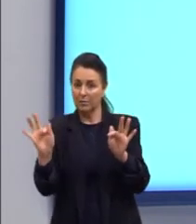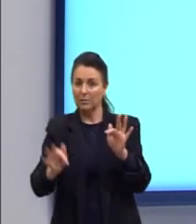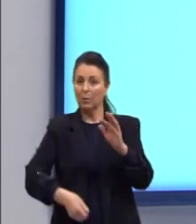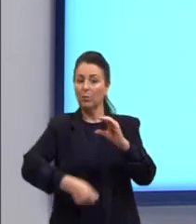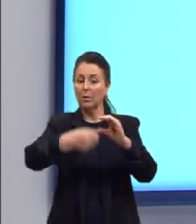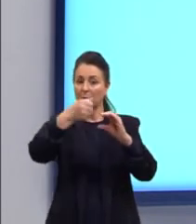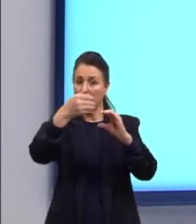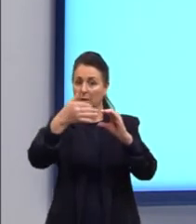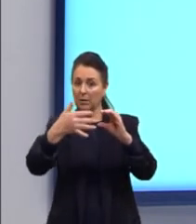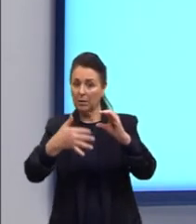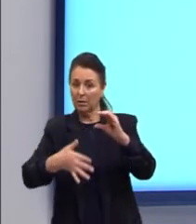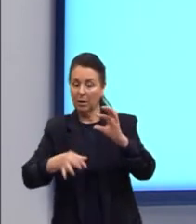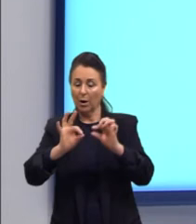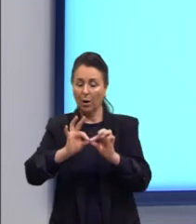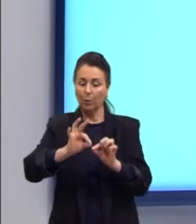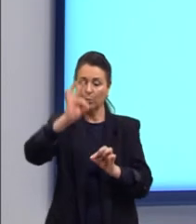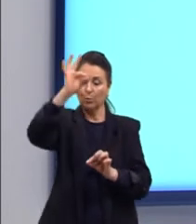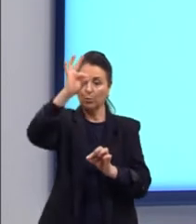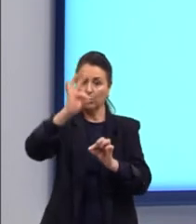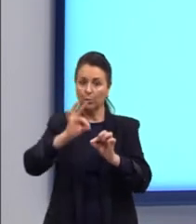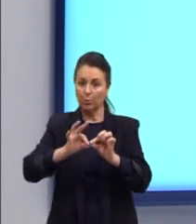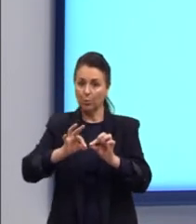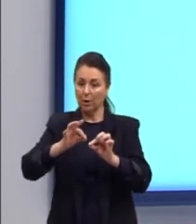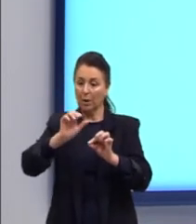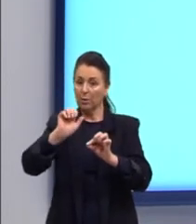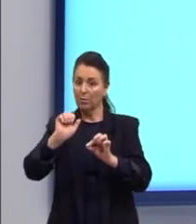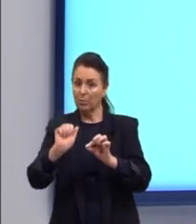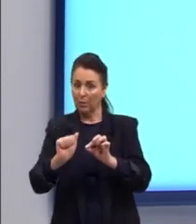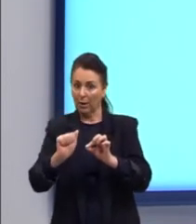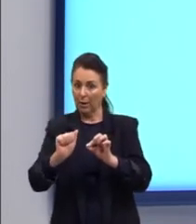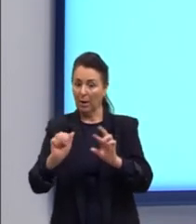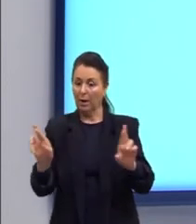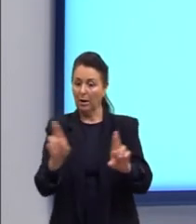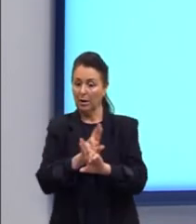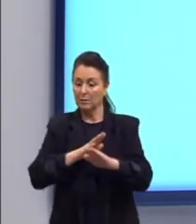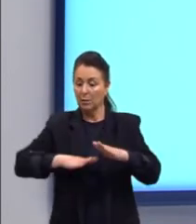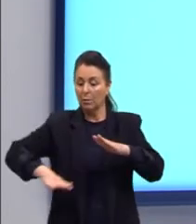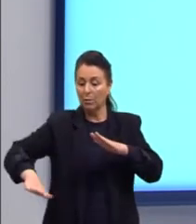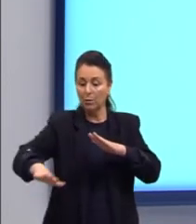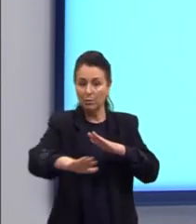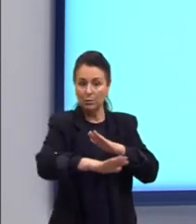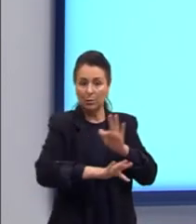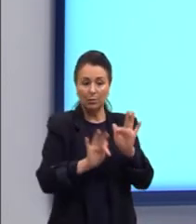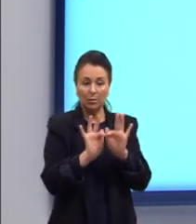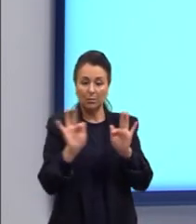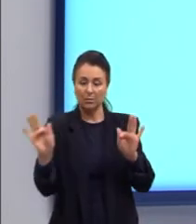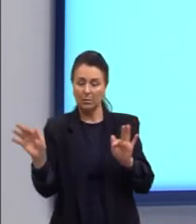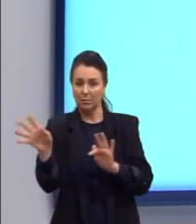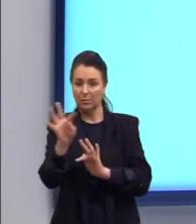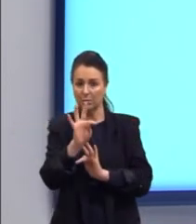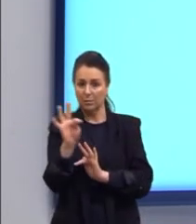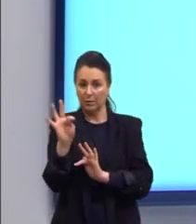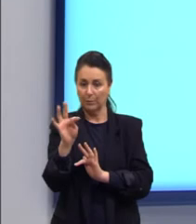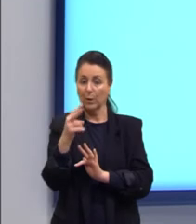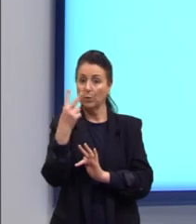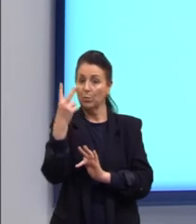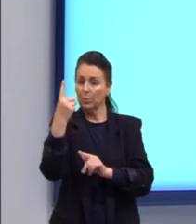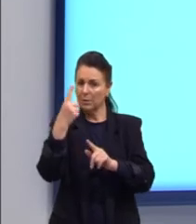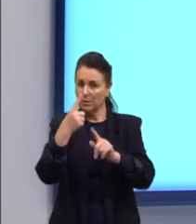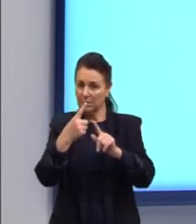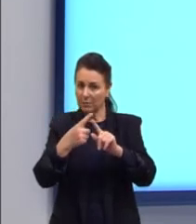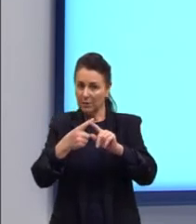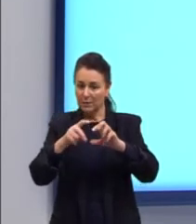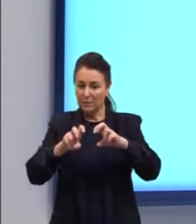altura do ponto a em relação ao solo em função de T após duas voltas completas